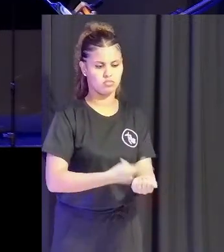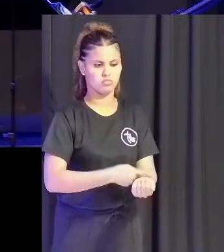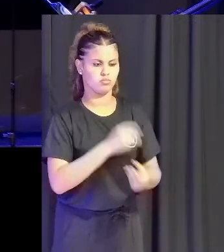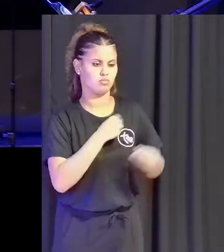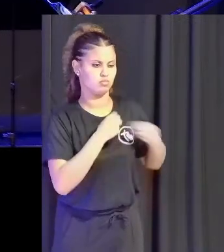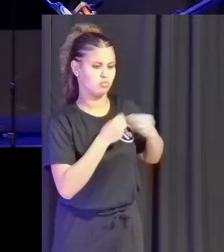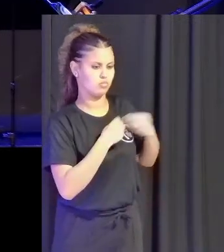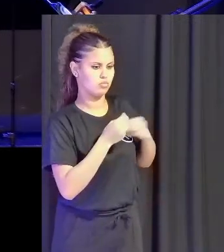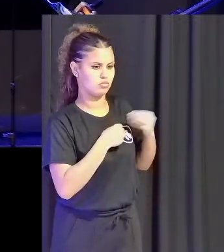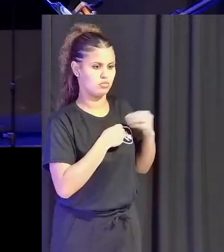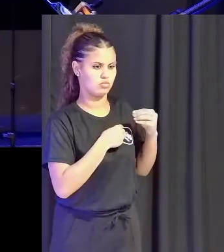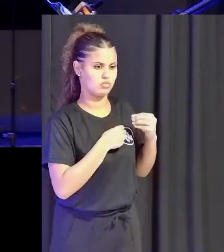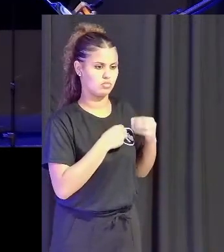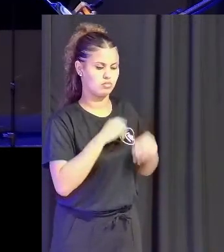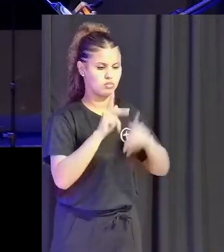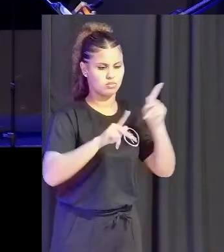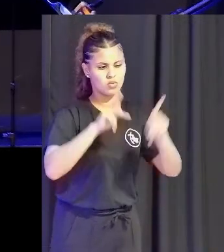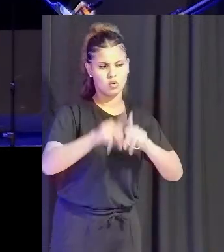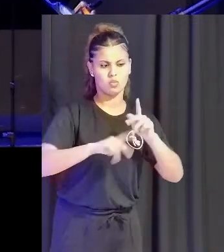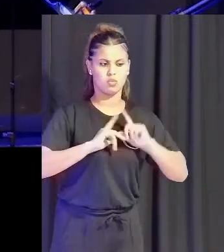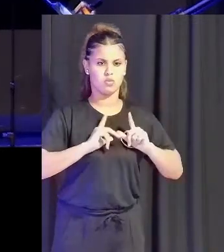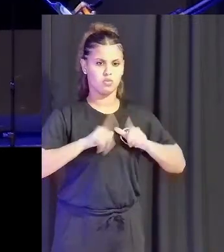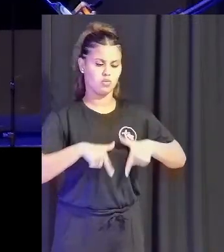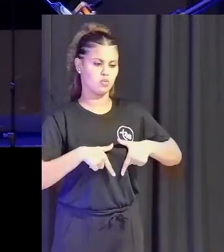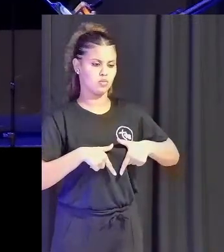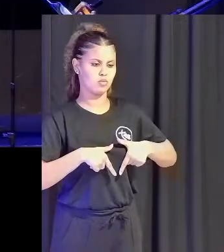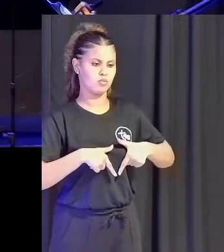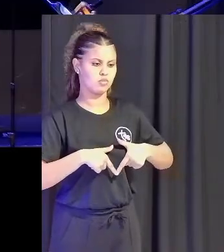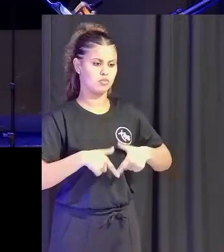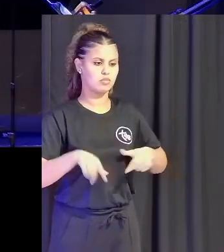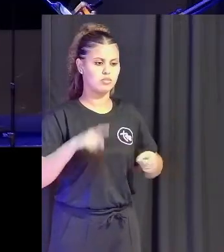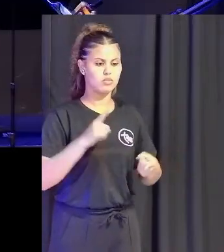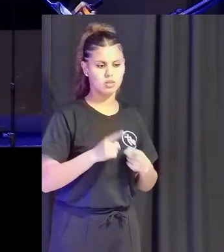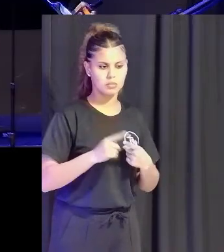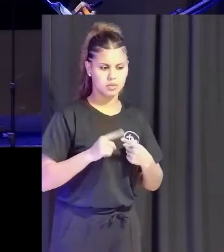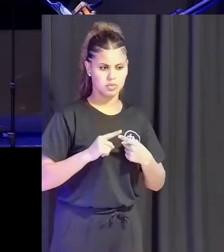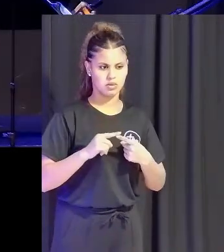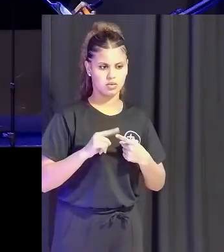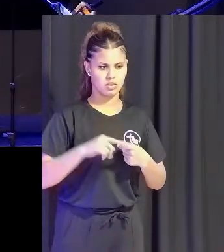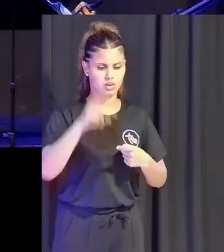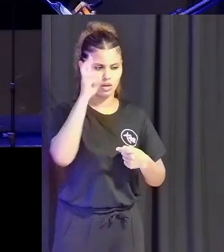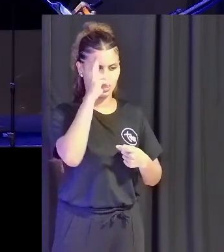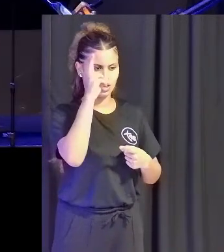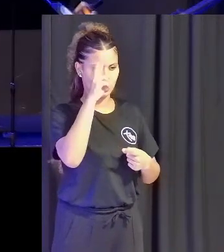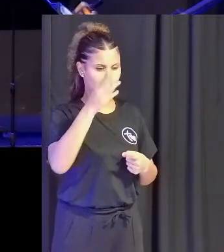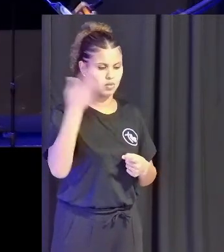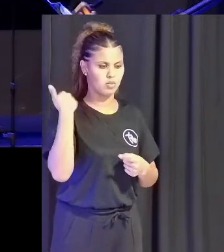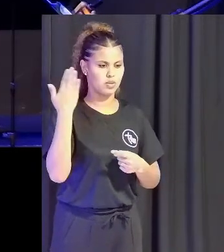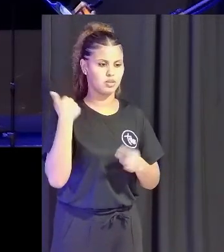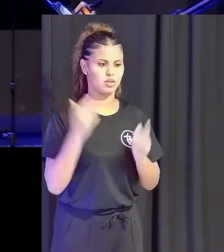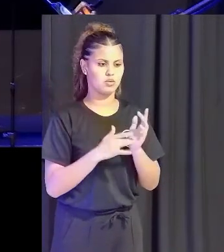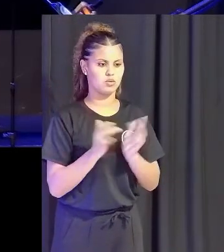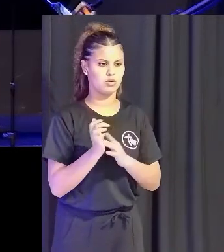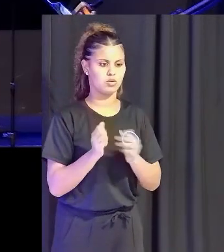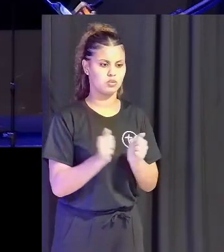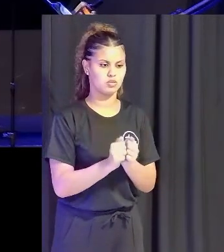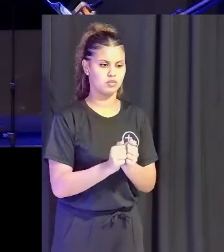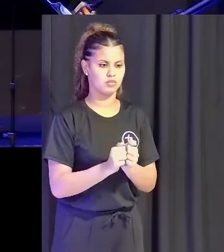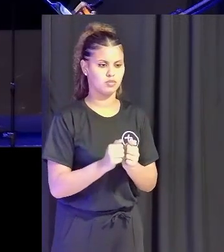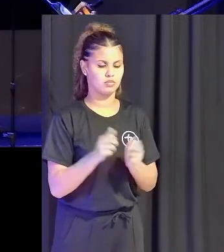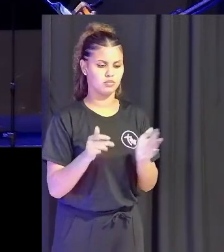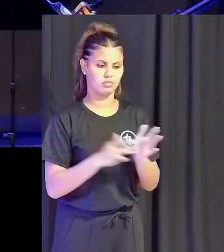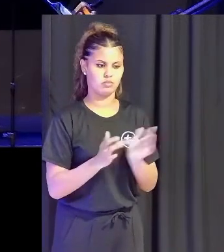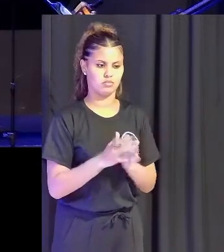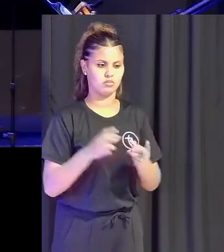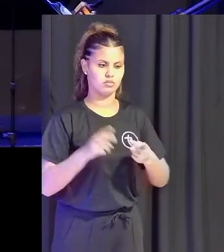Muito obrigado. Então, o primeiro ponto era: lembrem do seu passado com Jesus. O segundo ponto